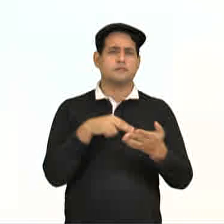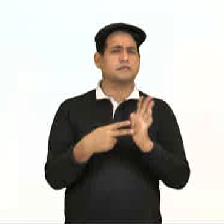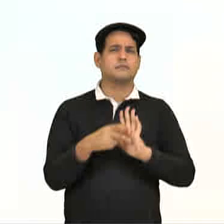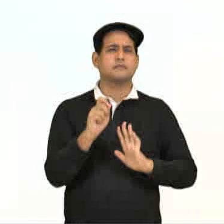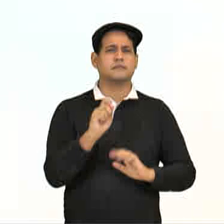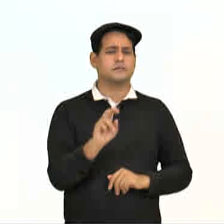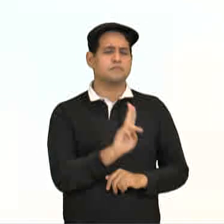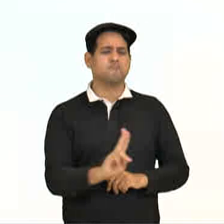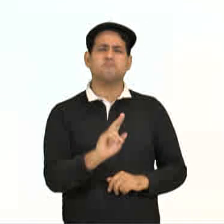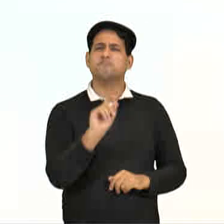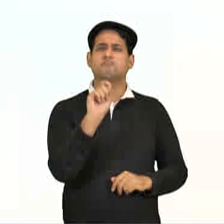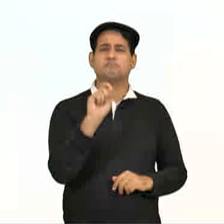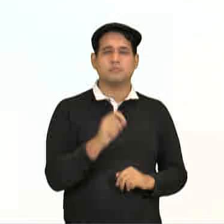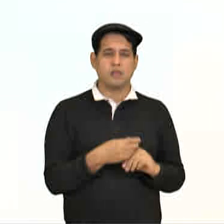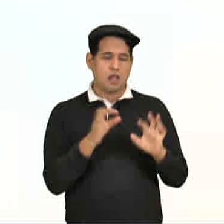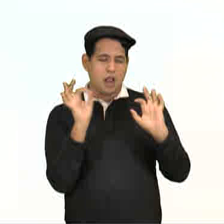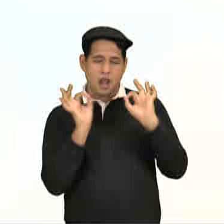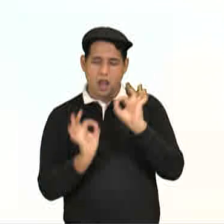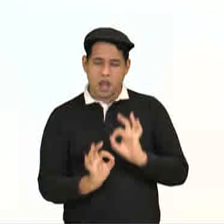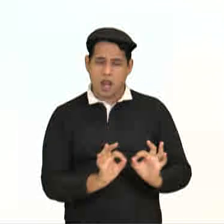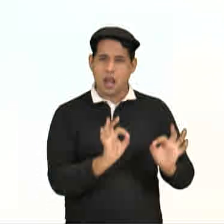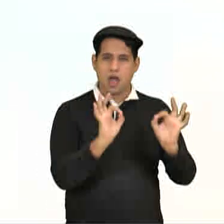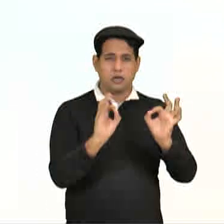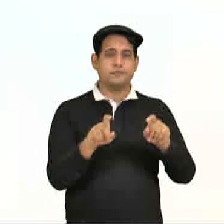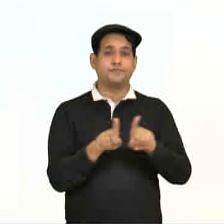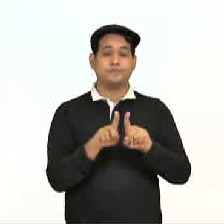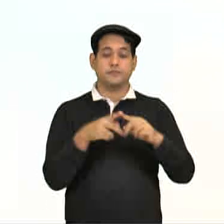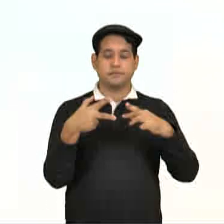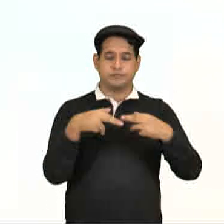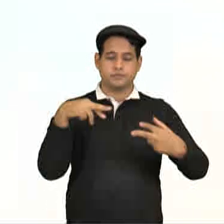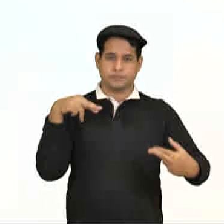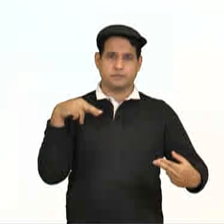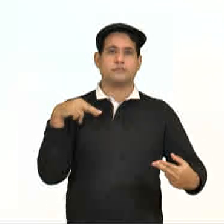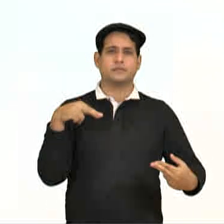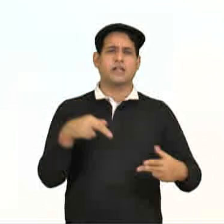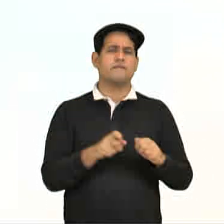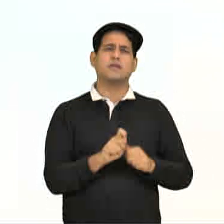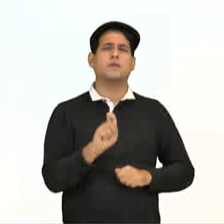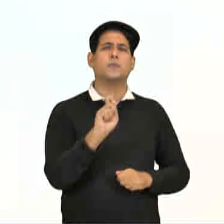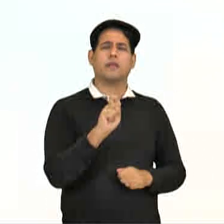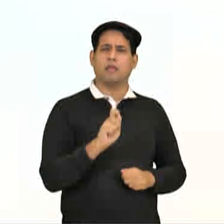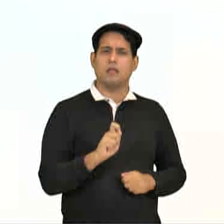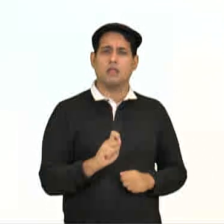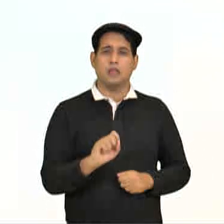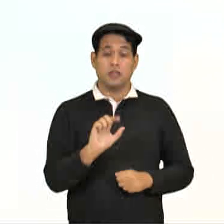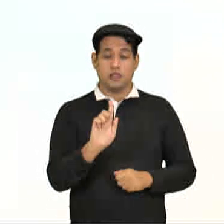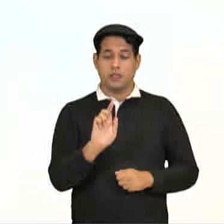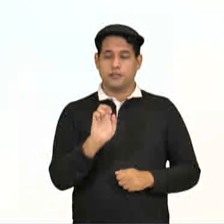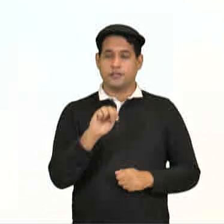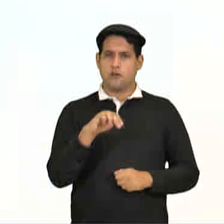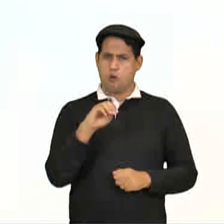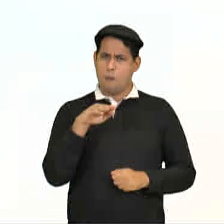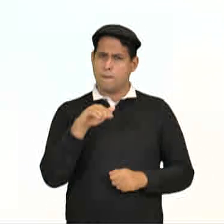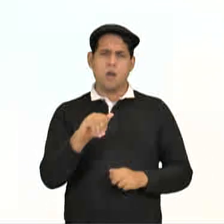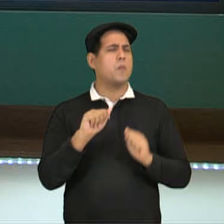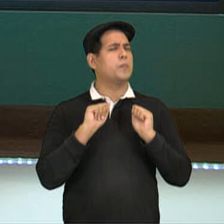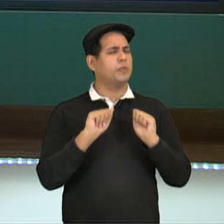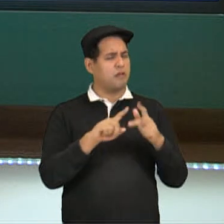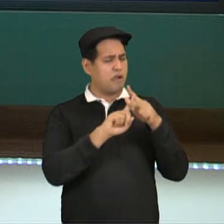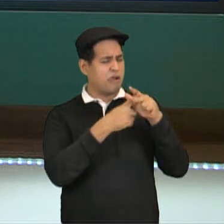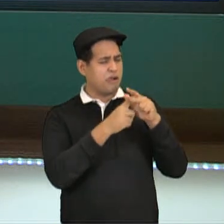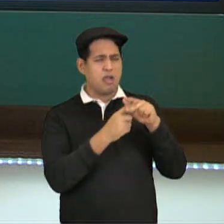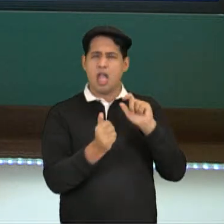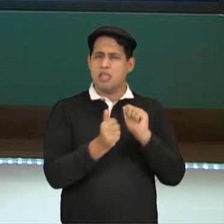fazer uso, então, na manipulação intencional de genes, fazendo com que os genomas eles possam até ser